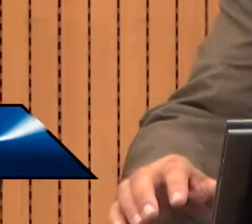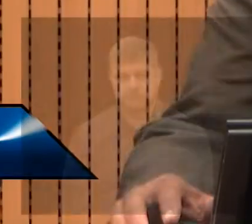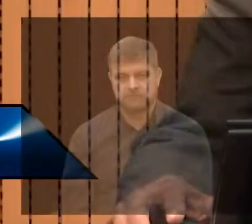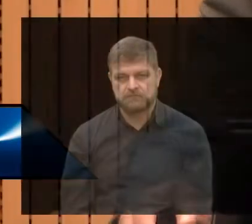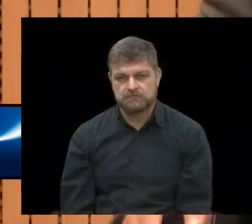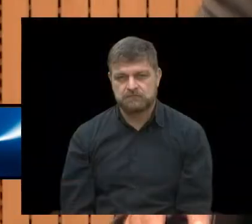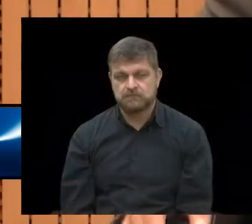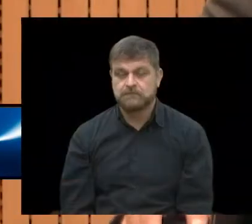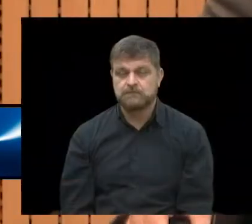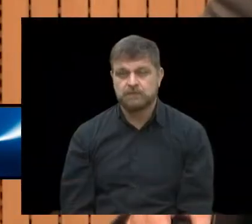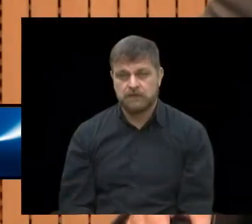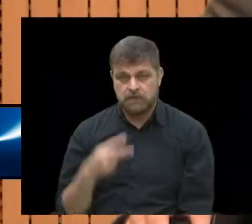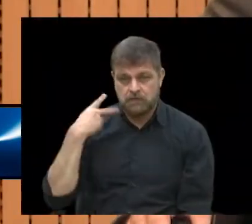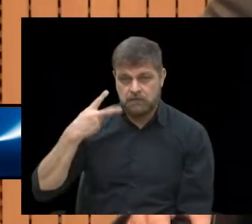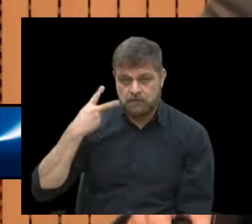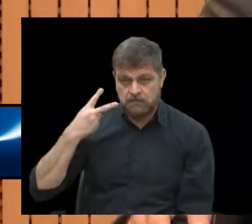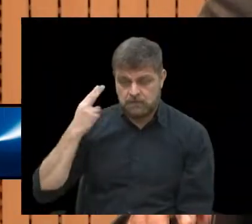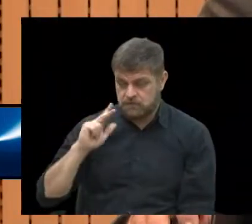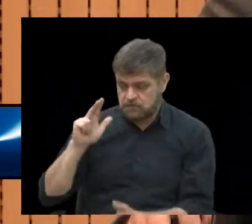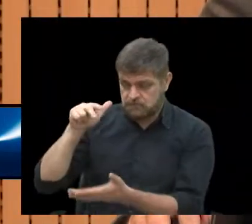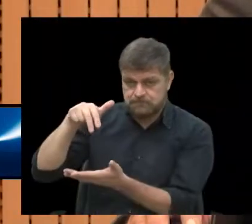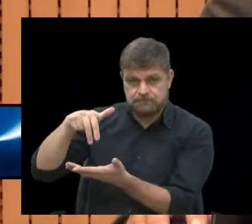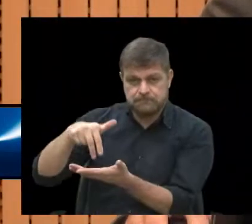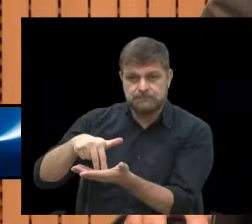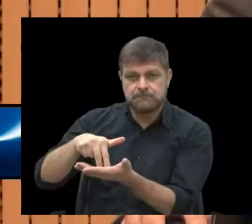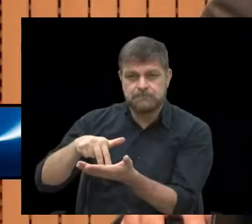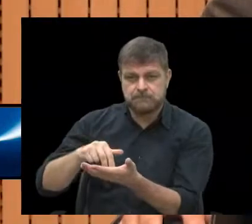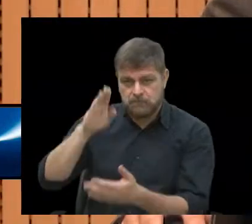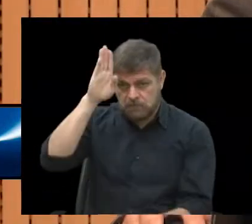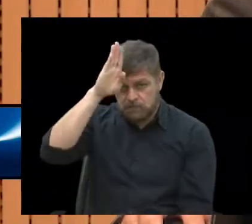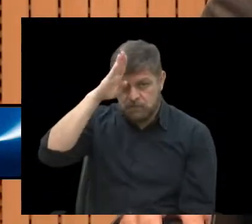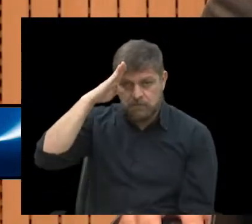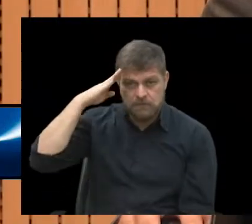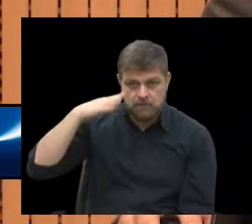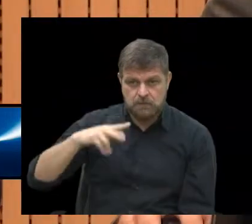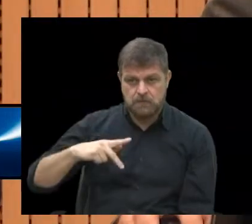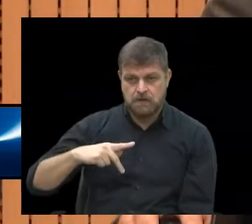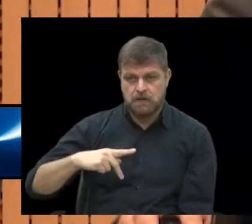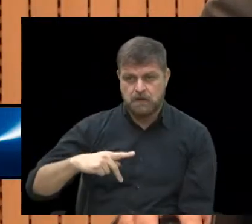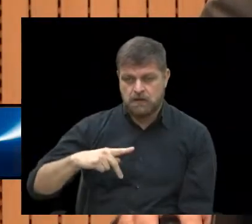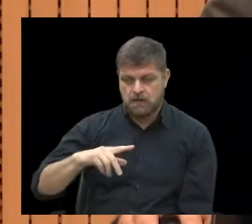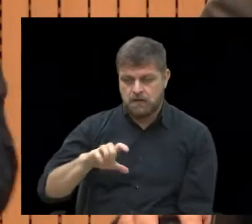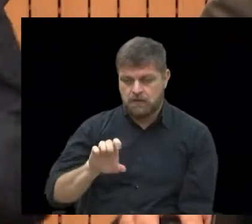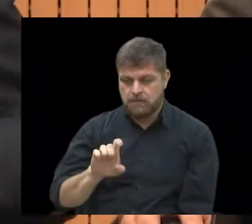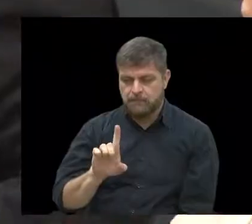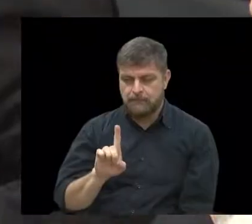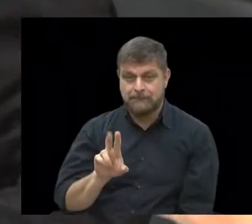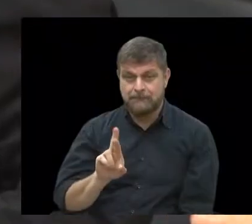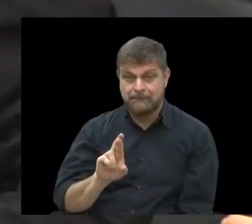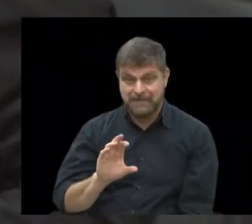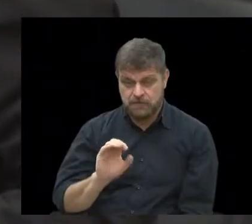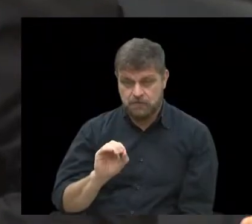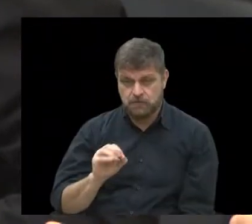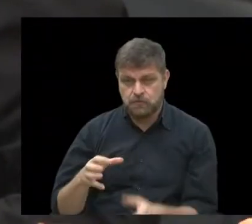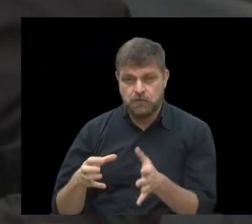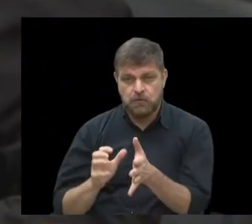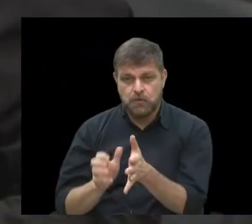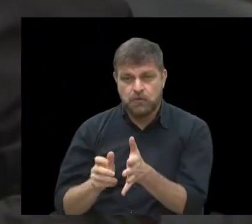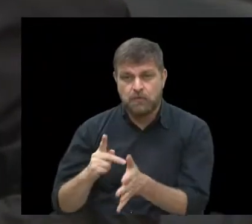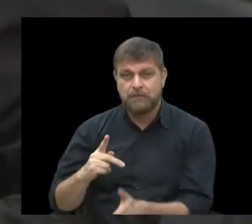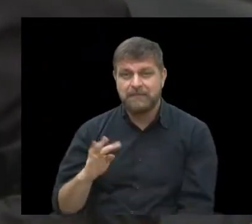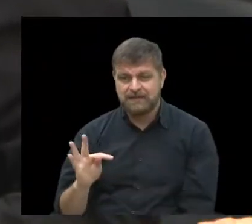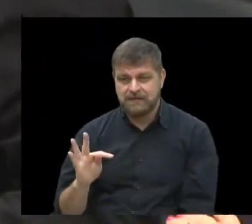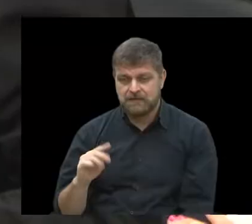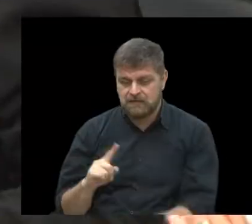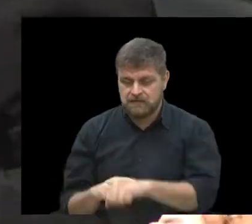Bernardelli, o vereador inscrito no pequeno expediente é o vereador Pedro Tourinho, do Partido dos Trabalhadores. Vereador Pedro Tourinho, Vossa Excelência tem a tribuna